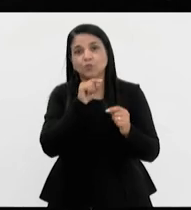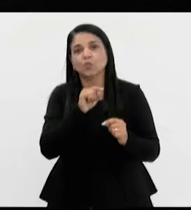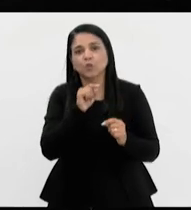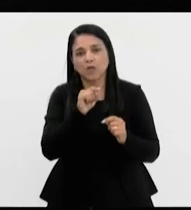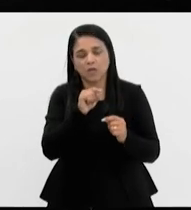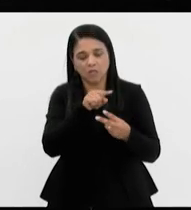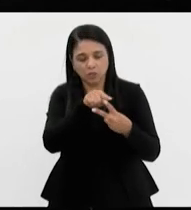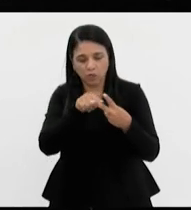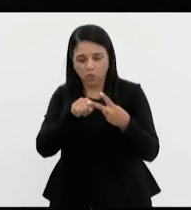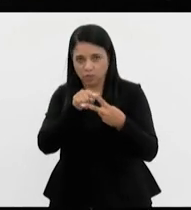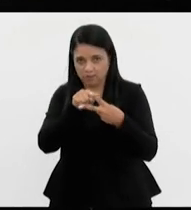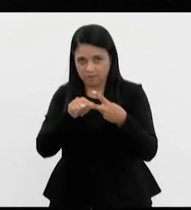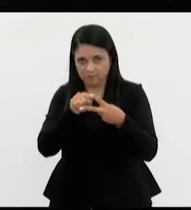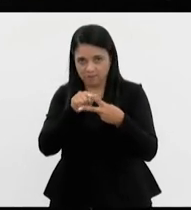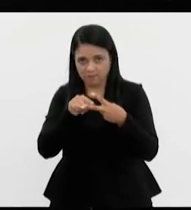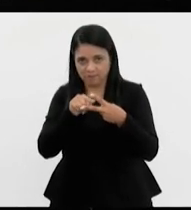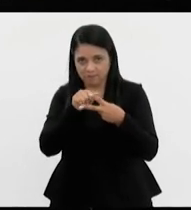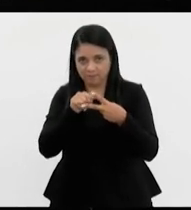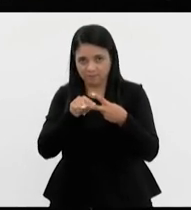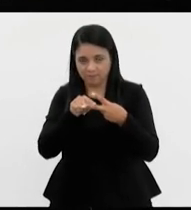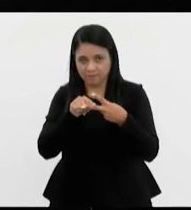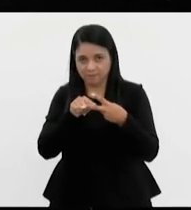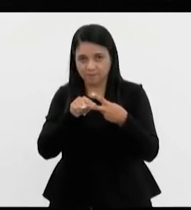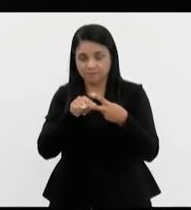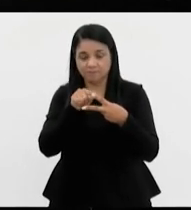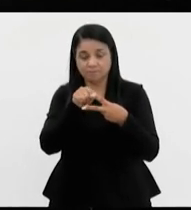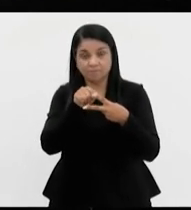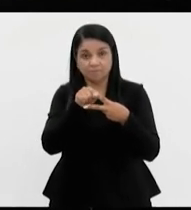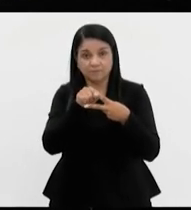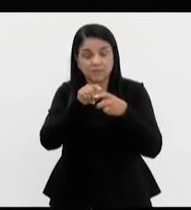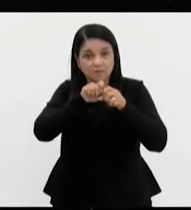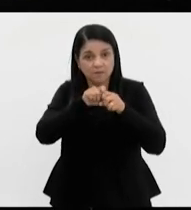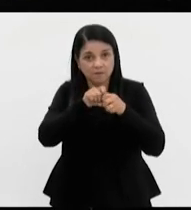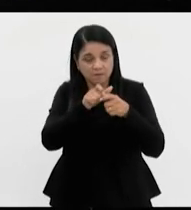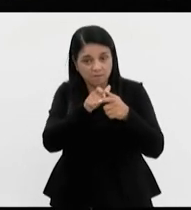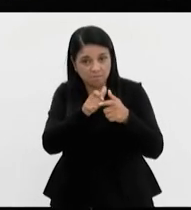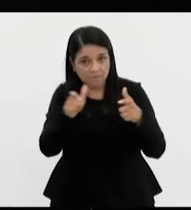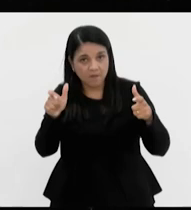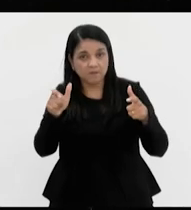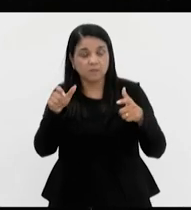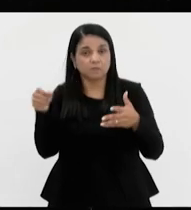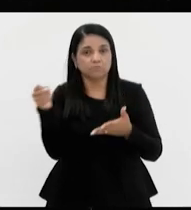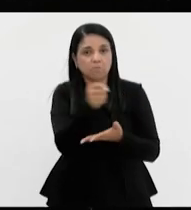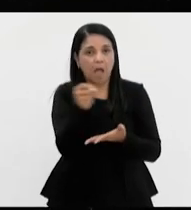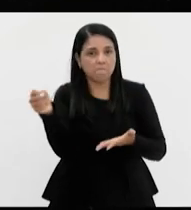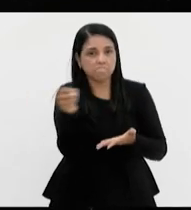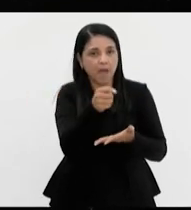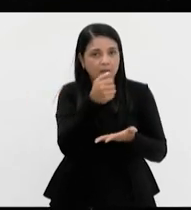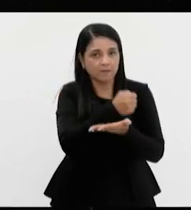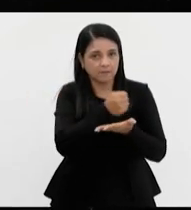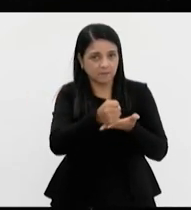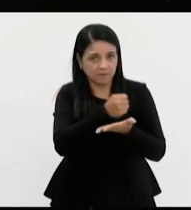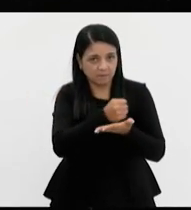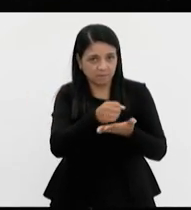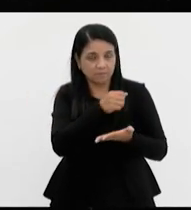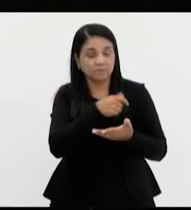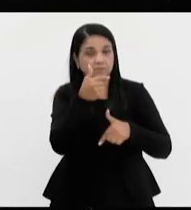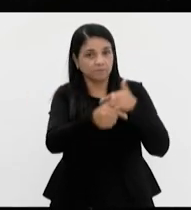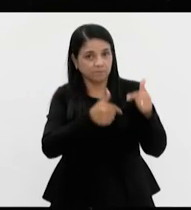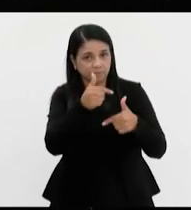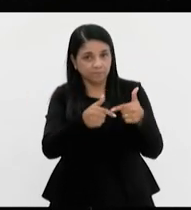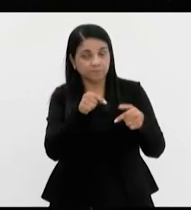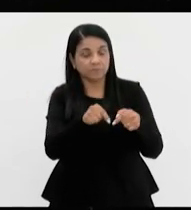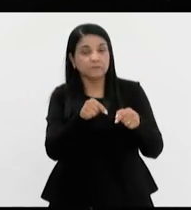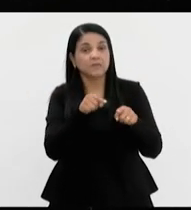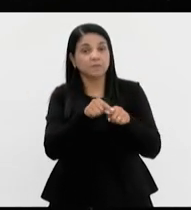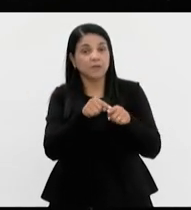duas vertentes, né? É ampliação do mercado de trabalho e que essa isenção fiscal